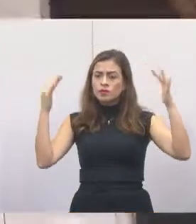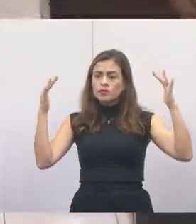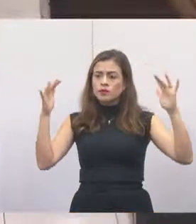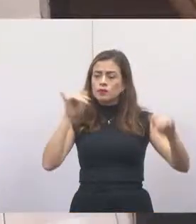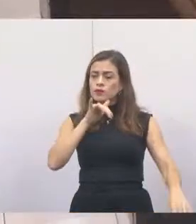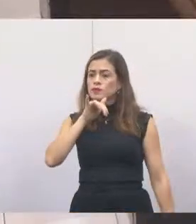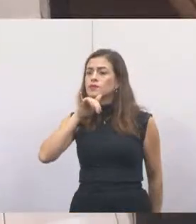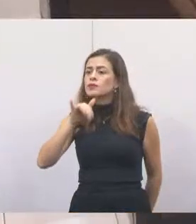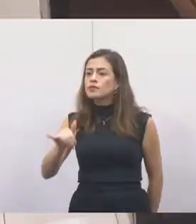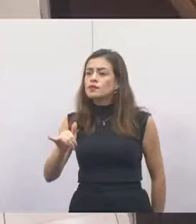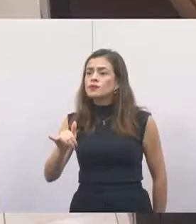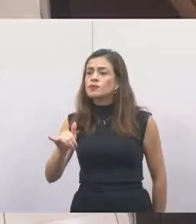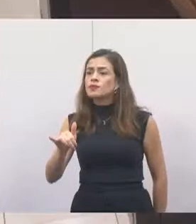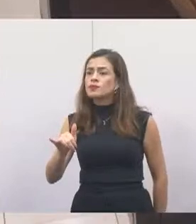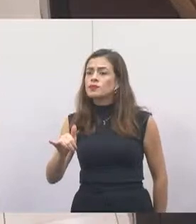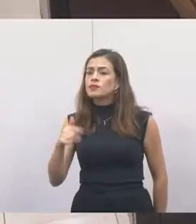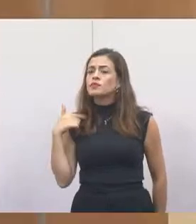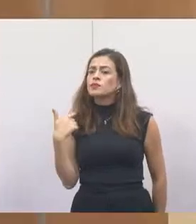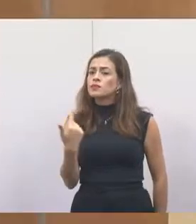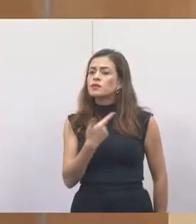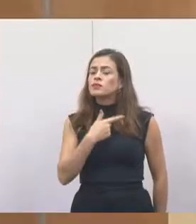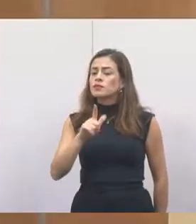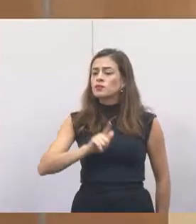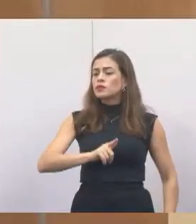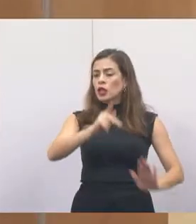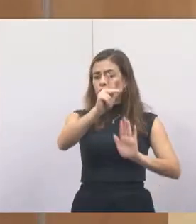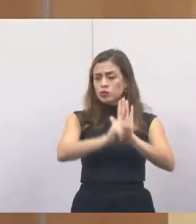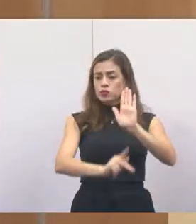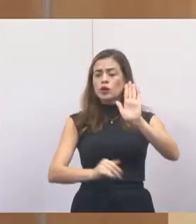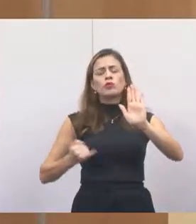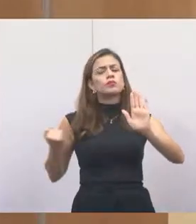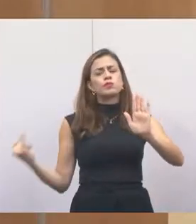Dizer que nós temos um projeto